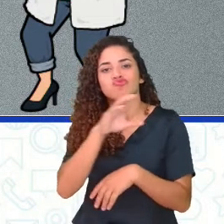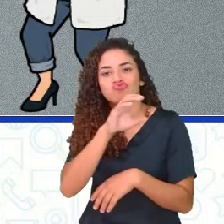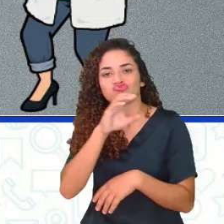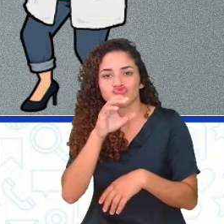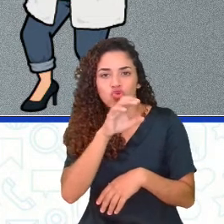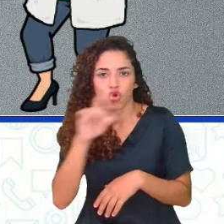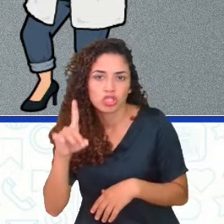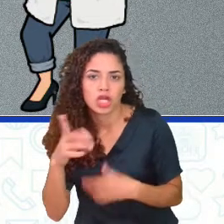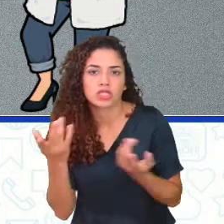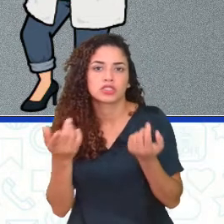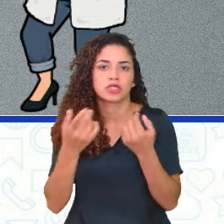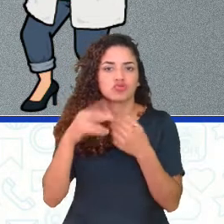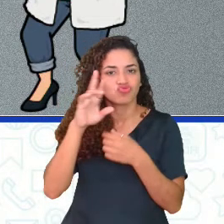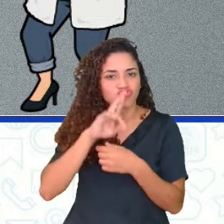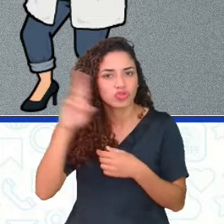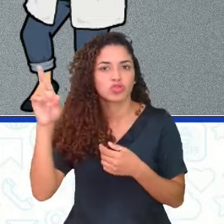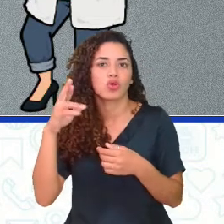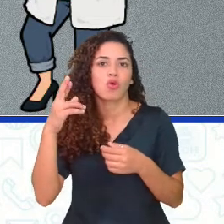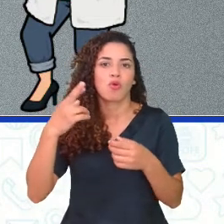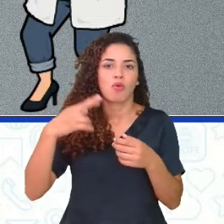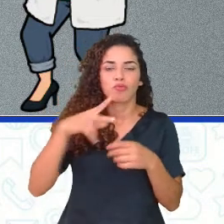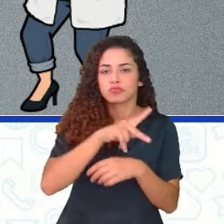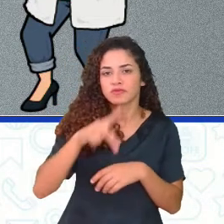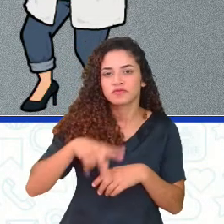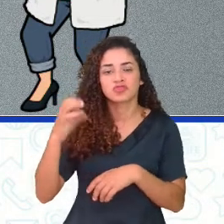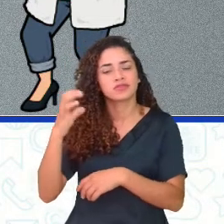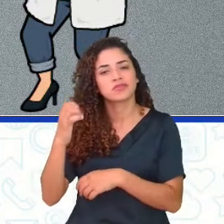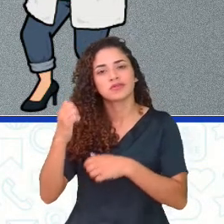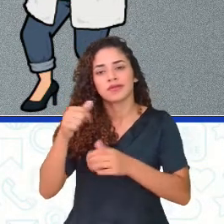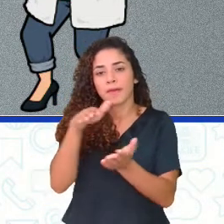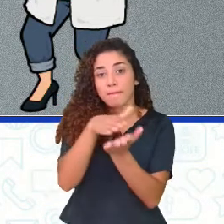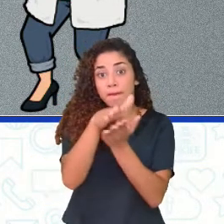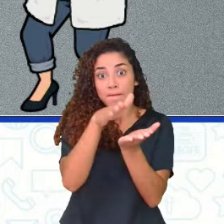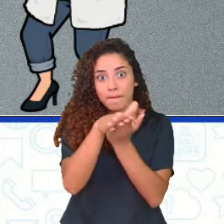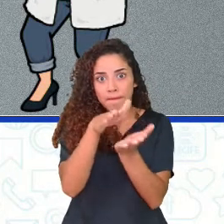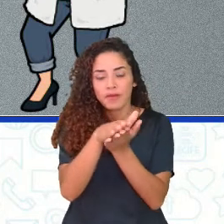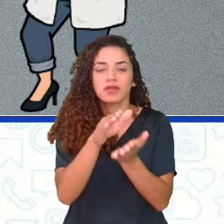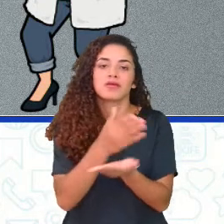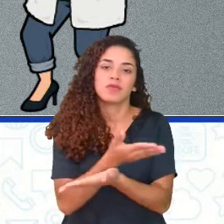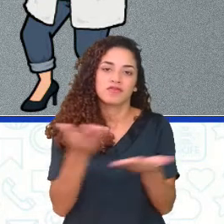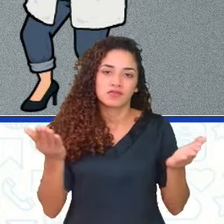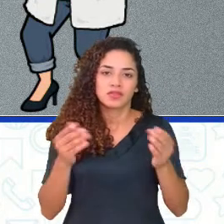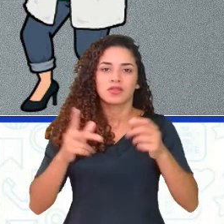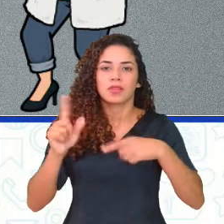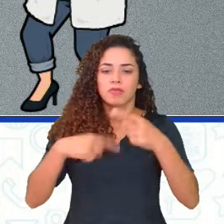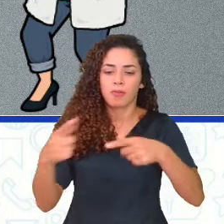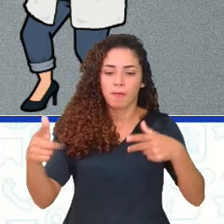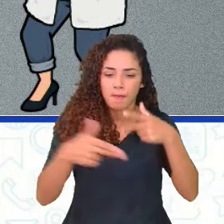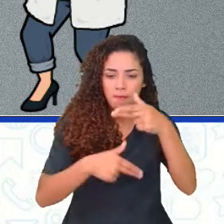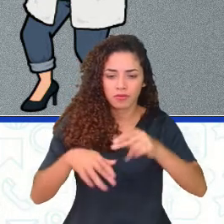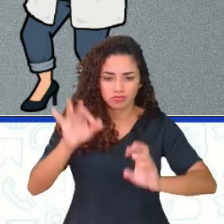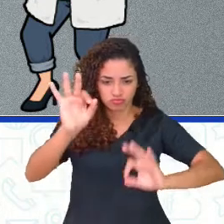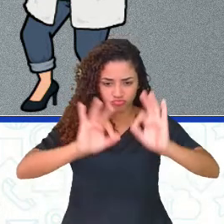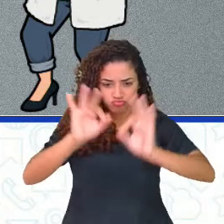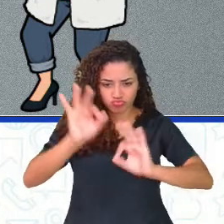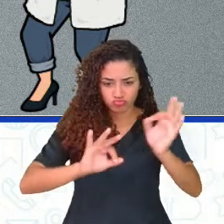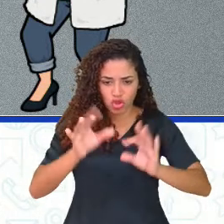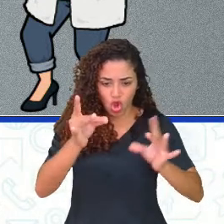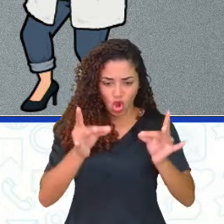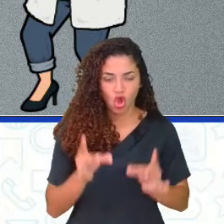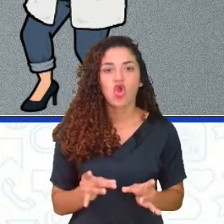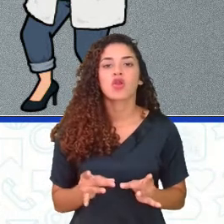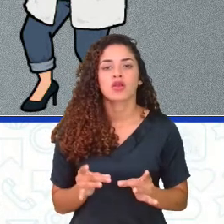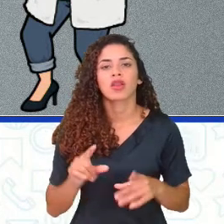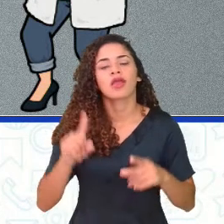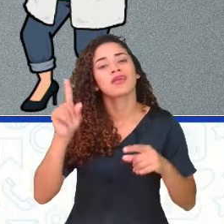ou a coordenação, imprimir para vocês, recortem e montem o esqueleto de vocês. Essa é a questão aí de